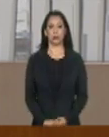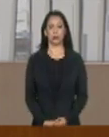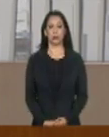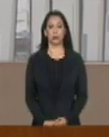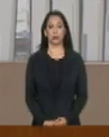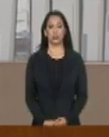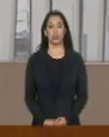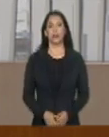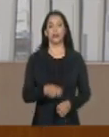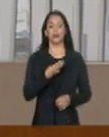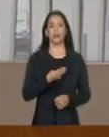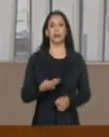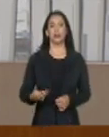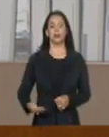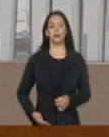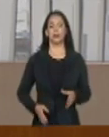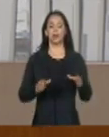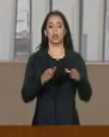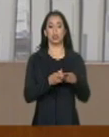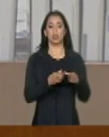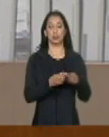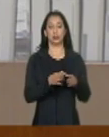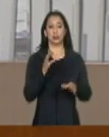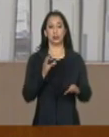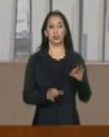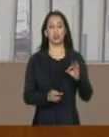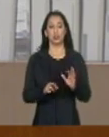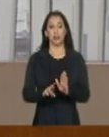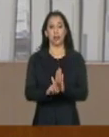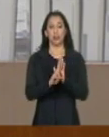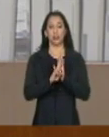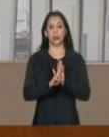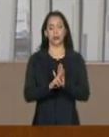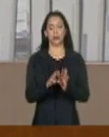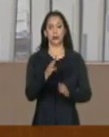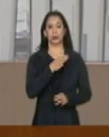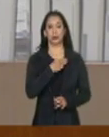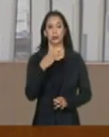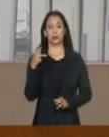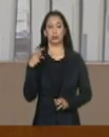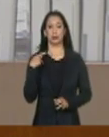Ministro Rogério Schietti e a turma que julgou deu provimento ao recurso do Ministério Público,